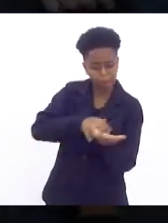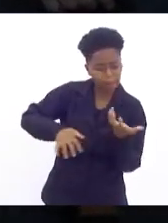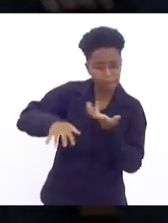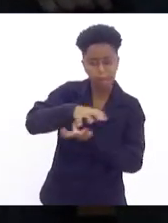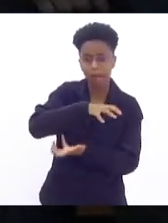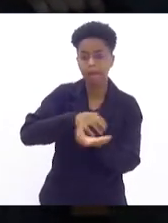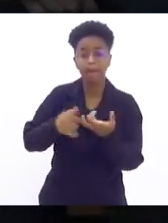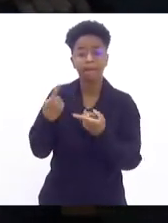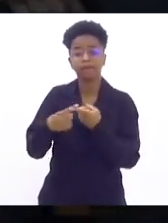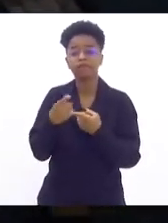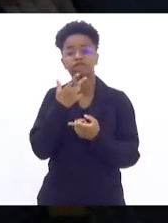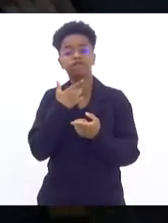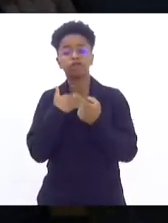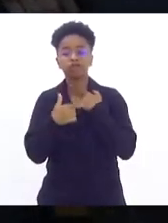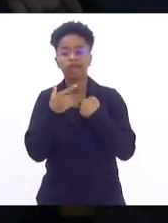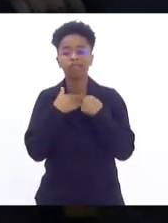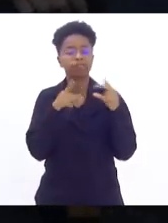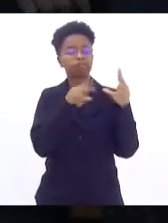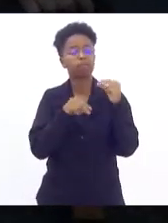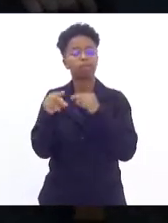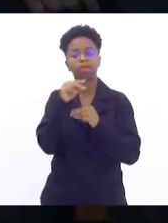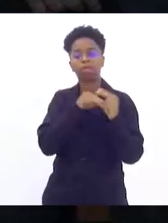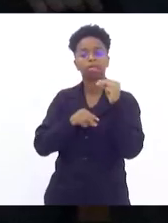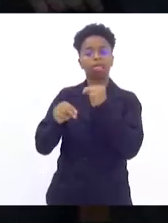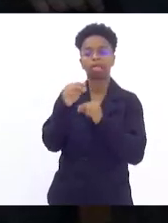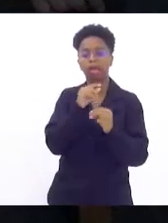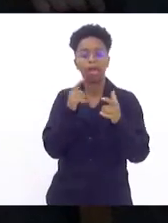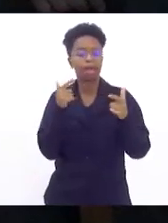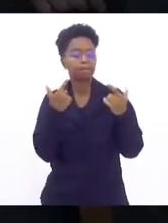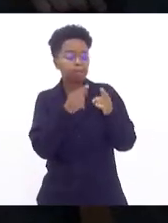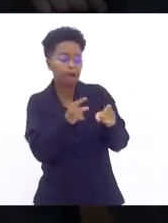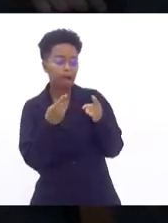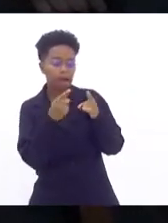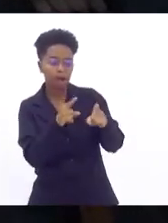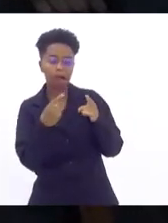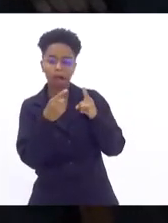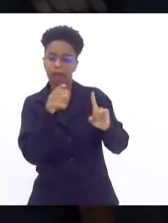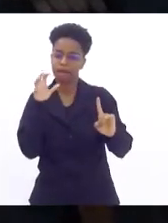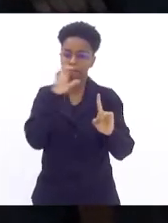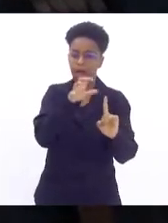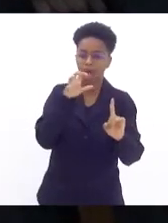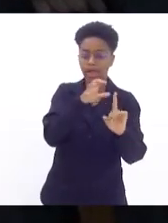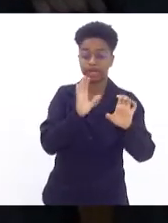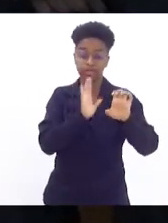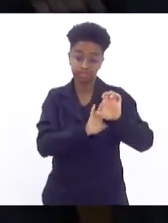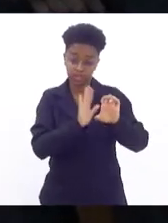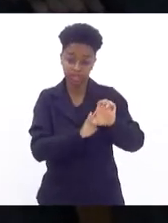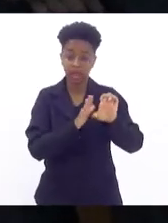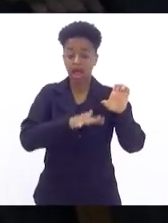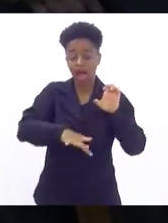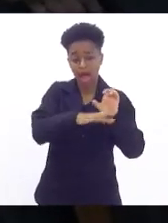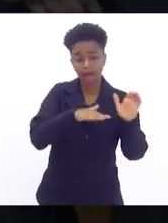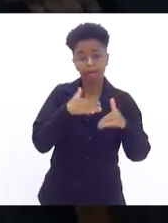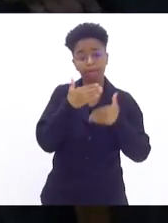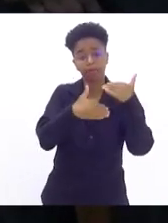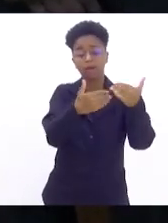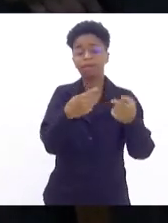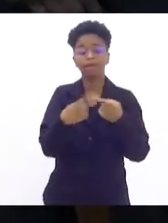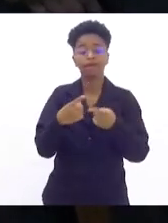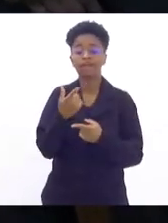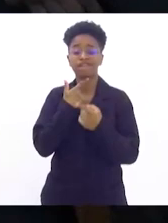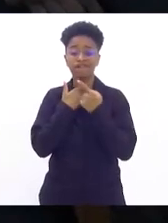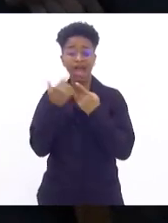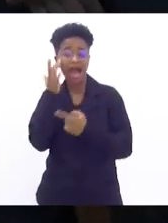fazer picuinha pessoal ele quer ficar perseguindo à esquerda o campo Progressista porque acha